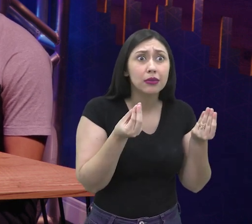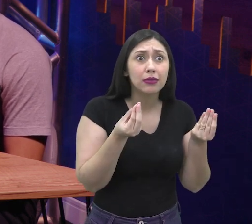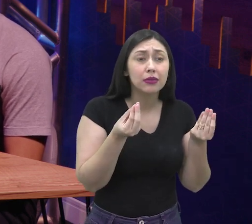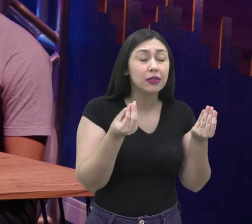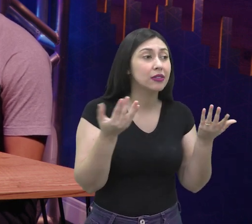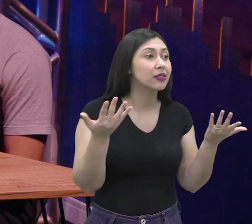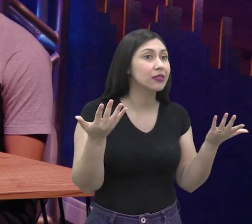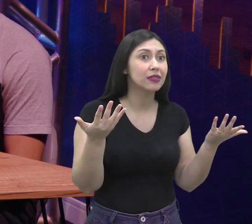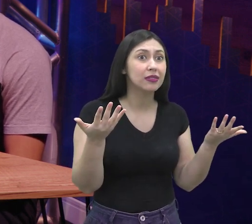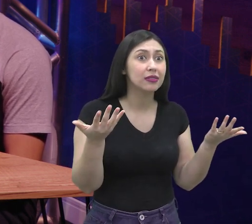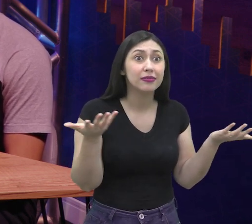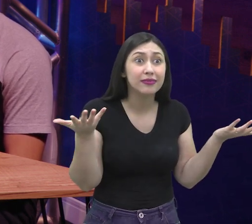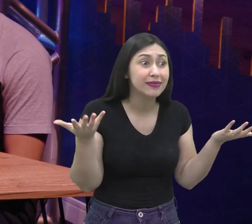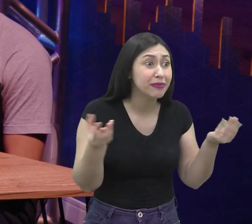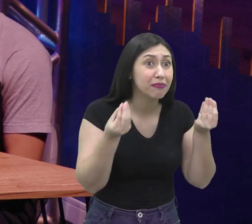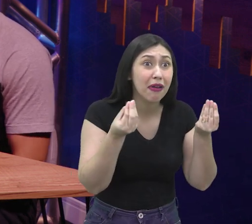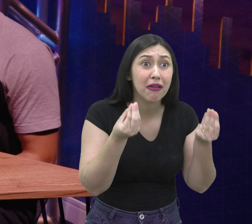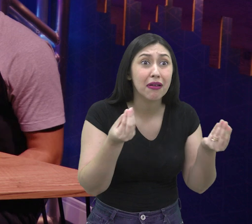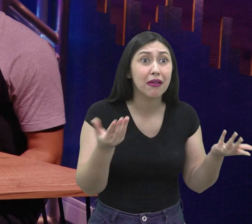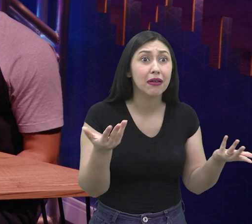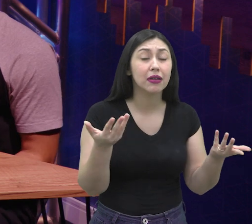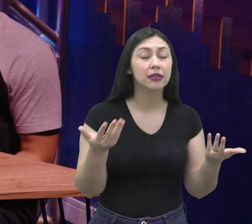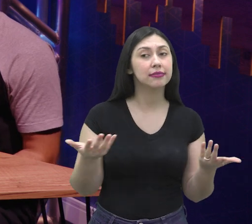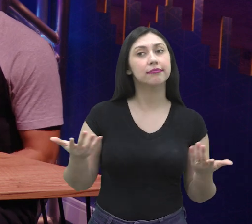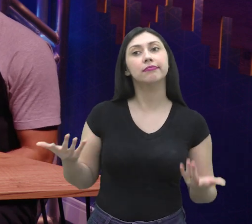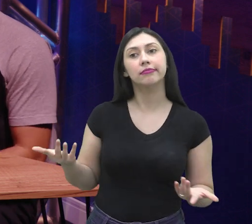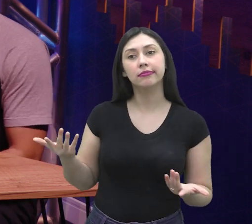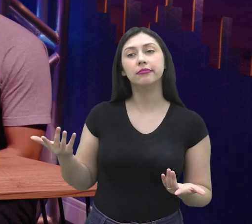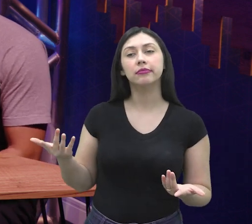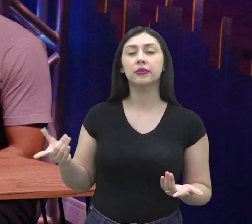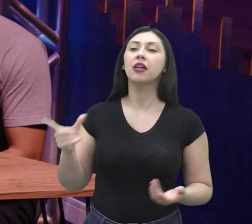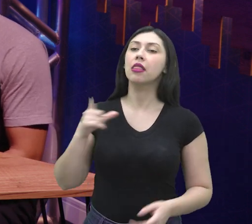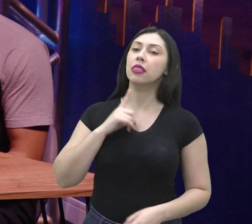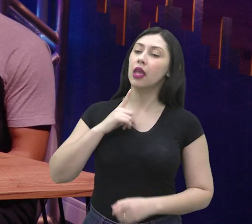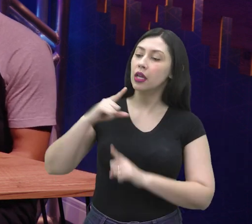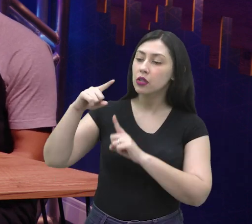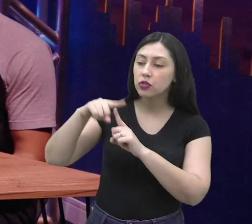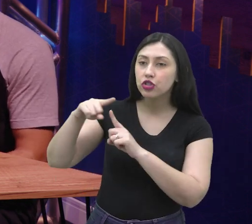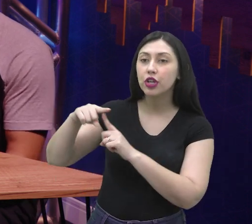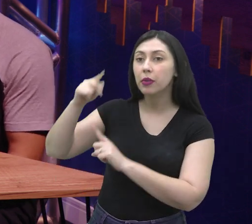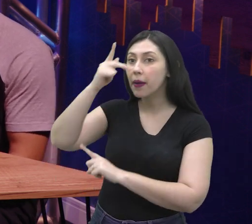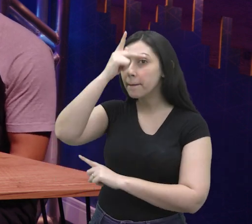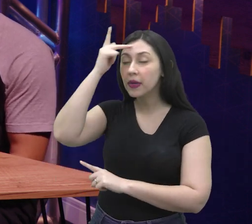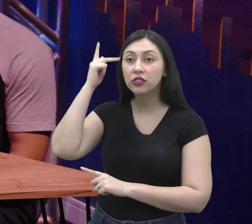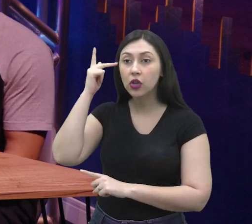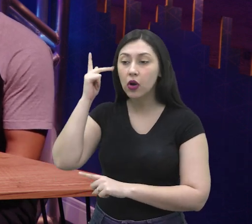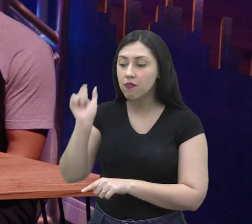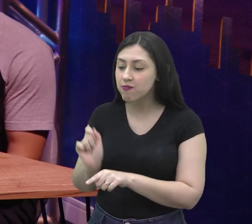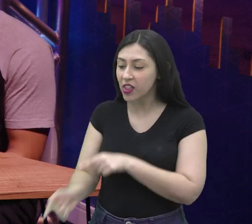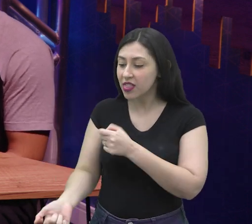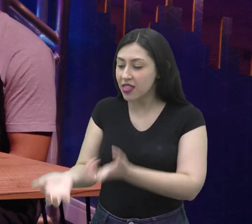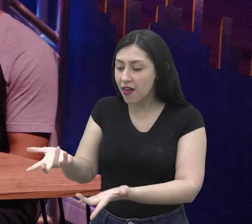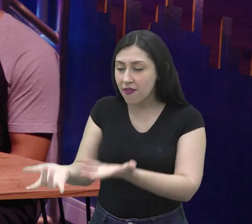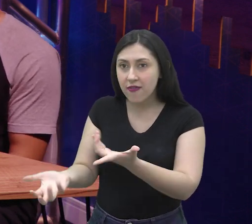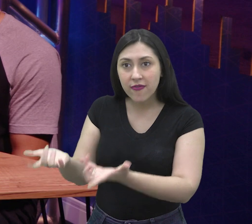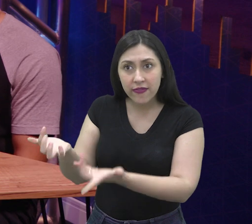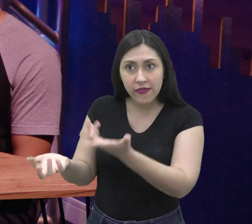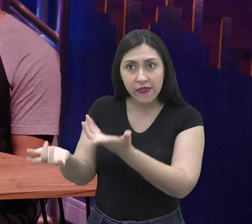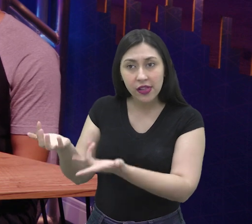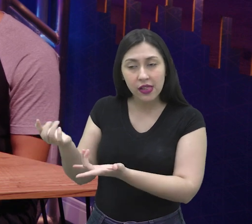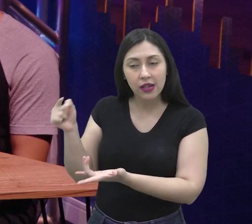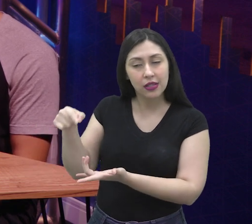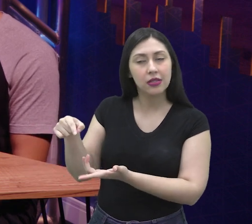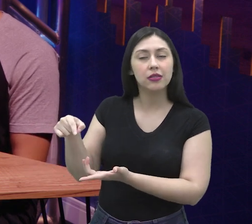que pode uma pessoa fazer uma coisa dessas? E assim, tem esses tipos, né, que a pessoa realmente, ela taca fogo, então isso é